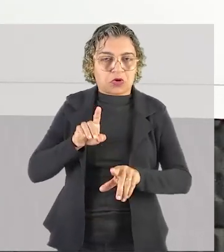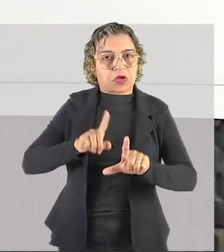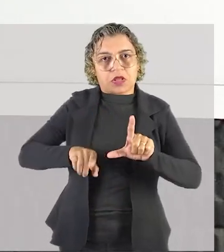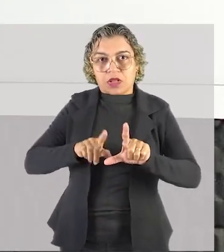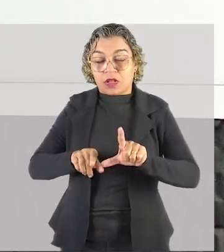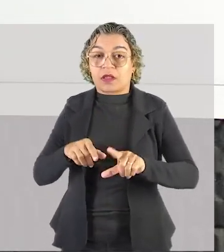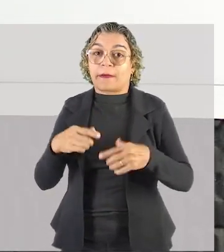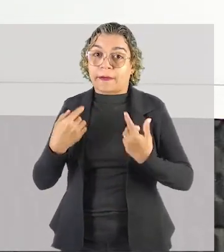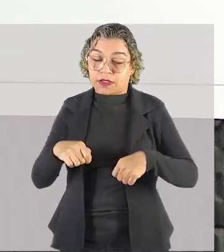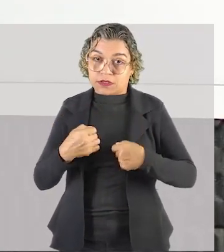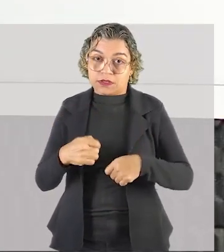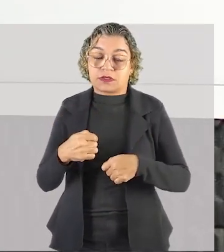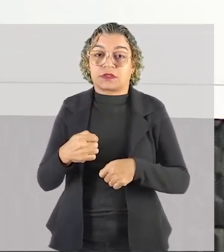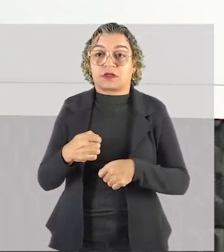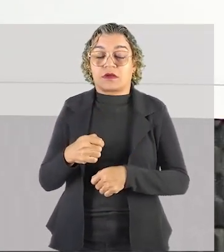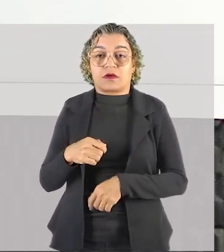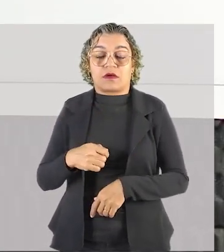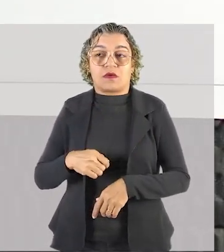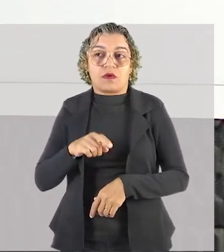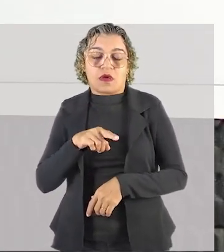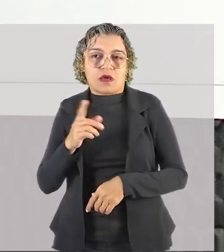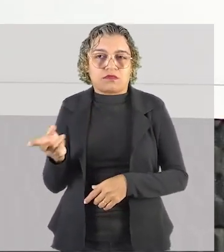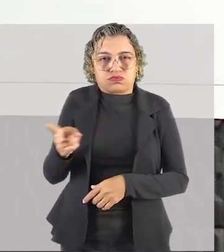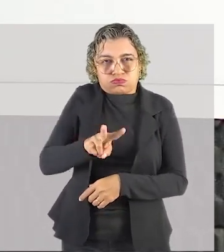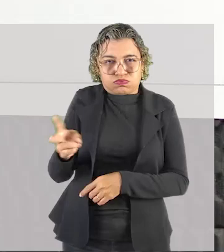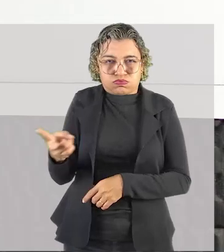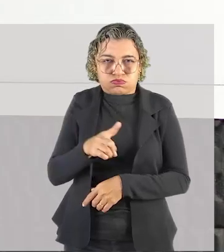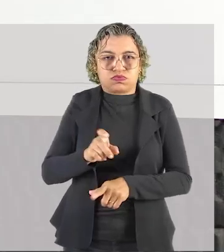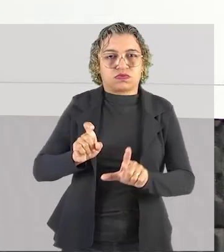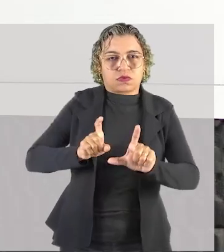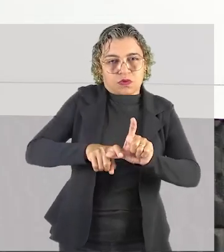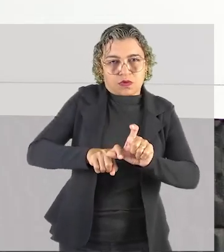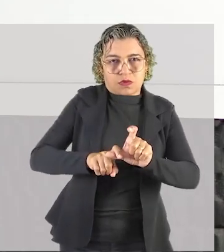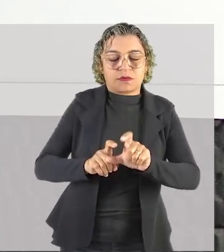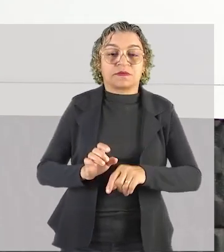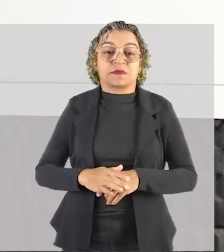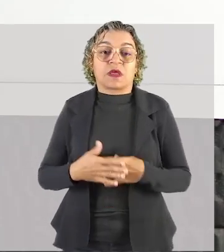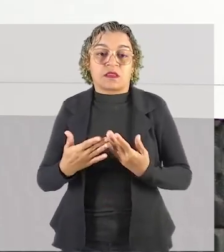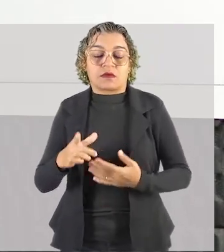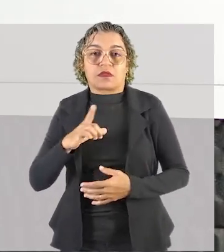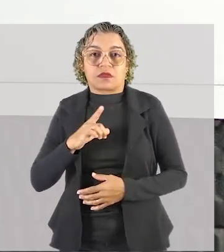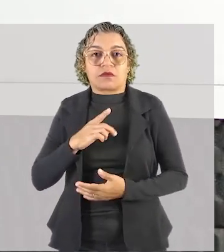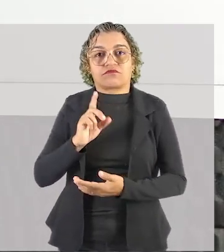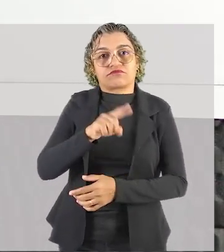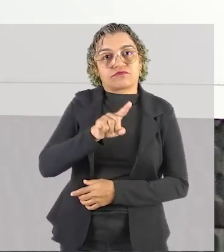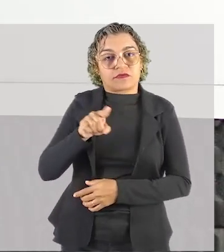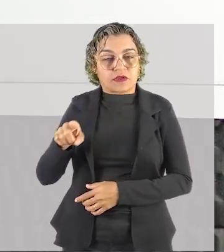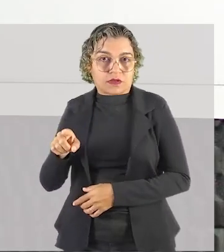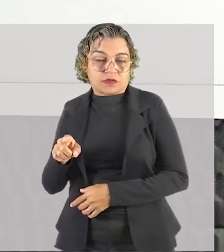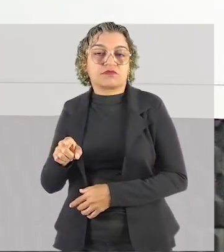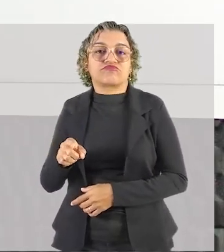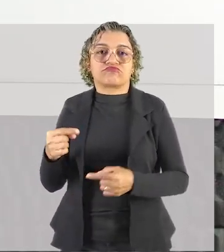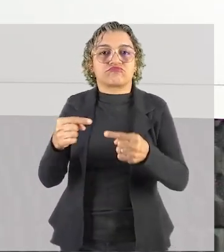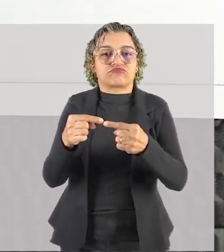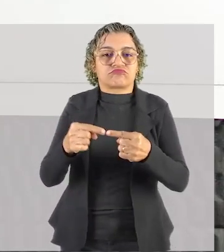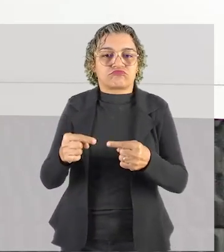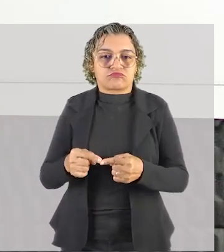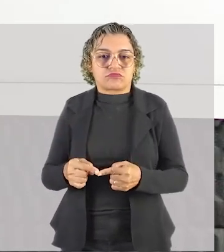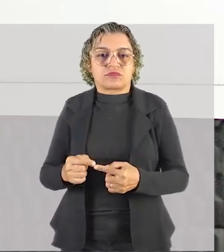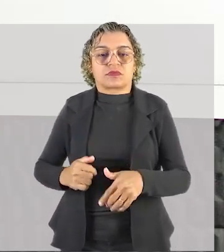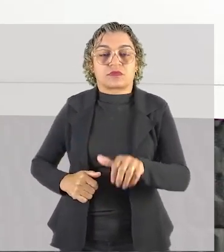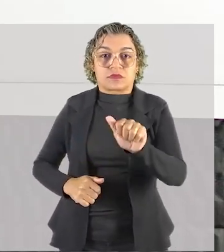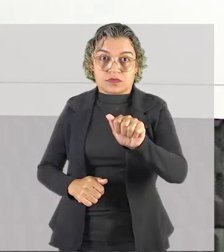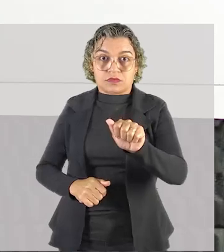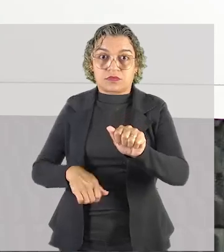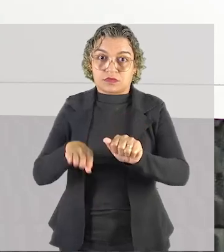tenha uma em função da outra. Então, S e o T são as nossas variáveis, né? Uma varia em função da outra, e nós temos A e